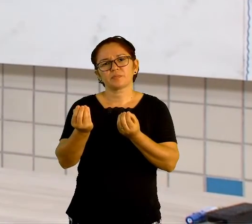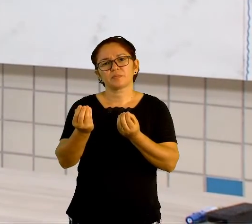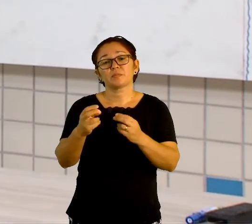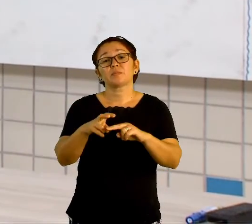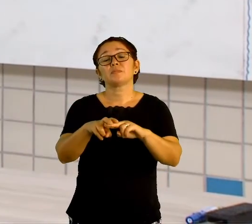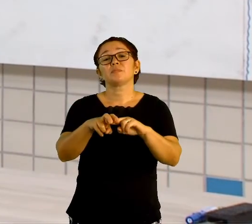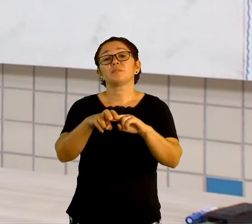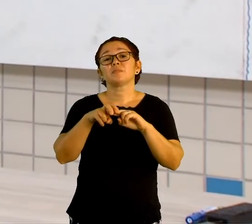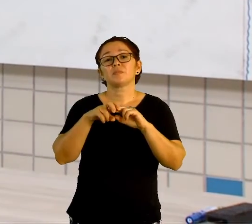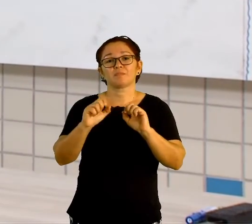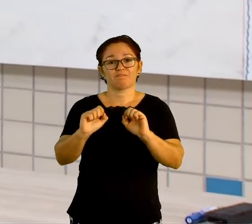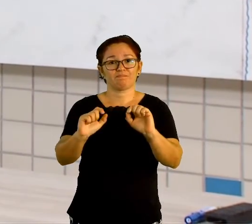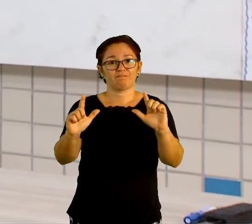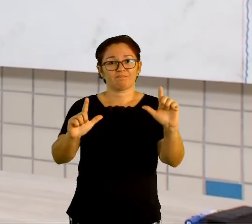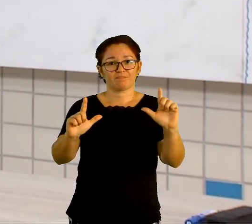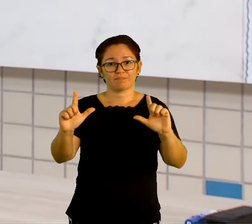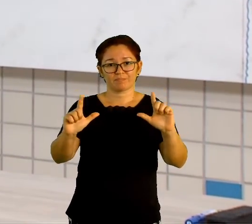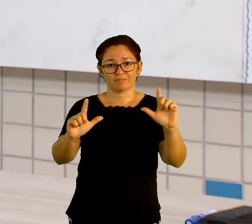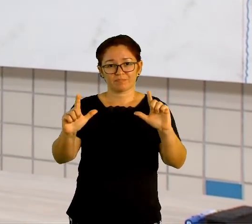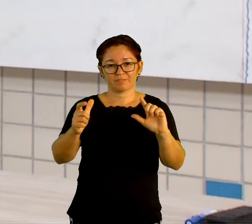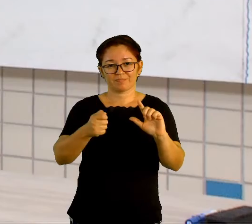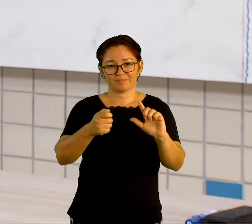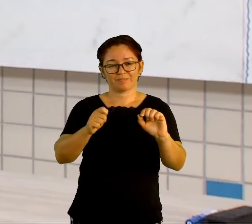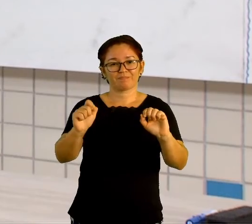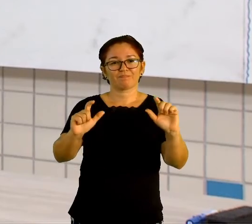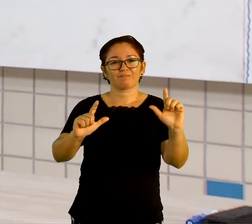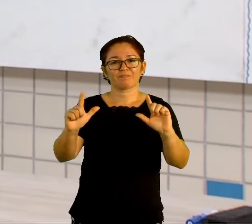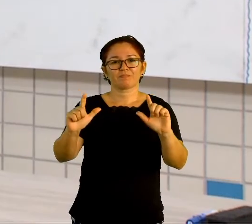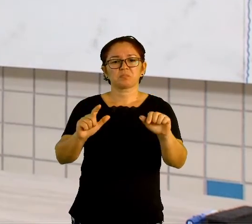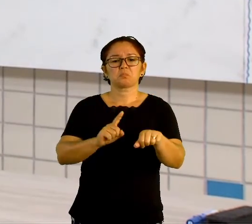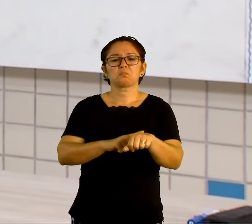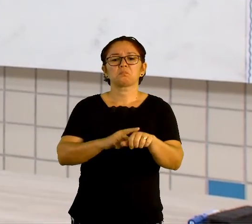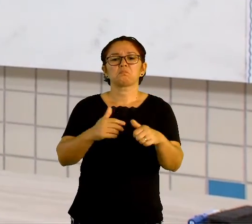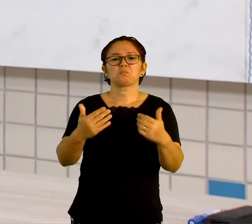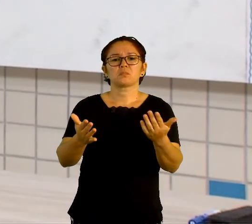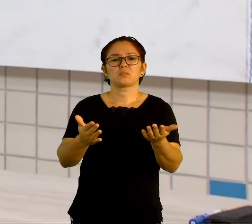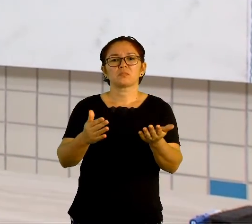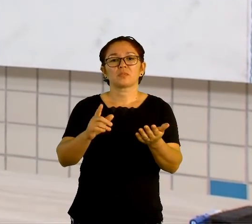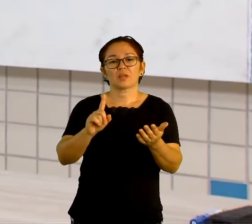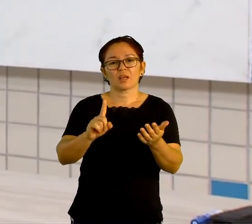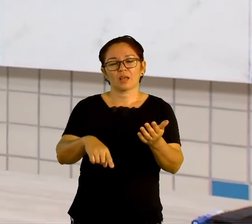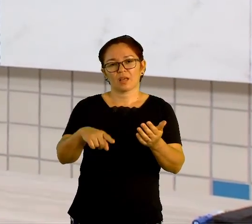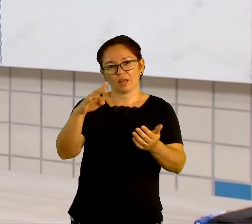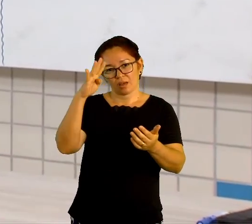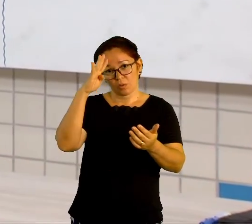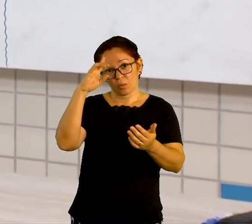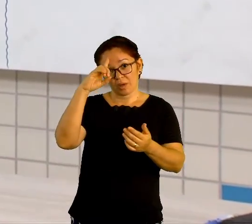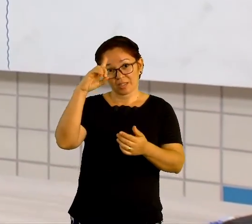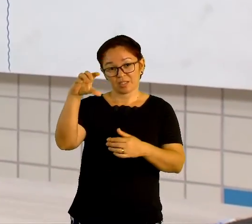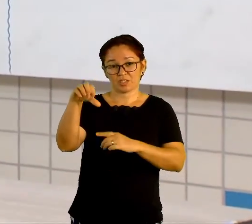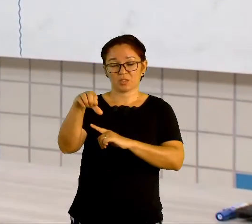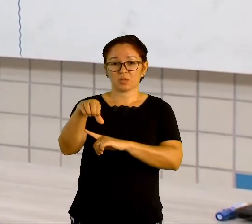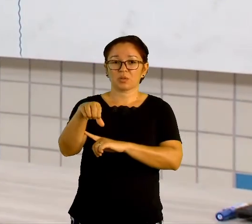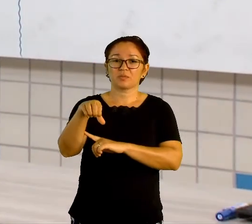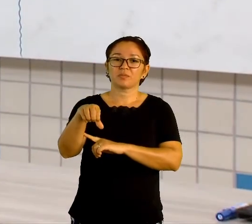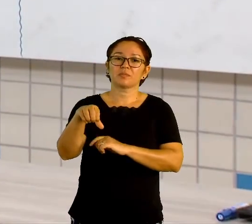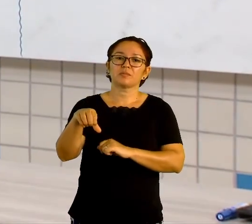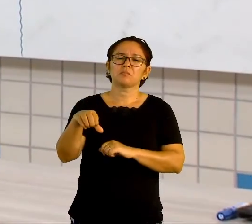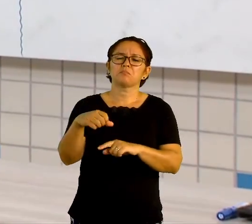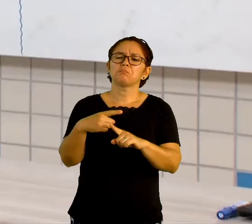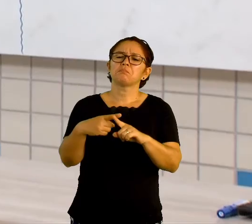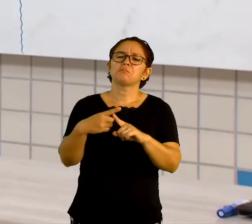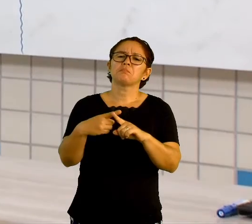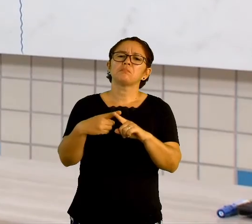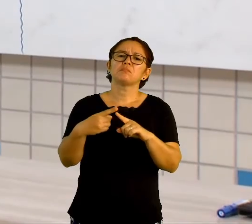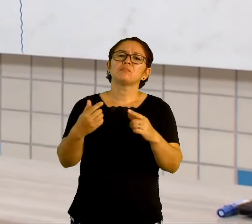Através de teleaulas. Quando? Nesta quarta-feira, dia 9. Por